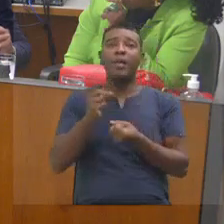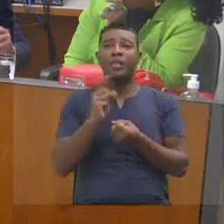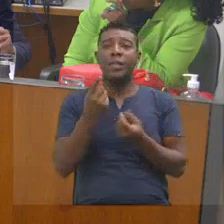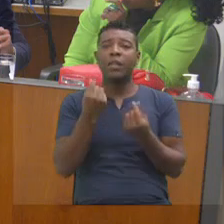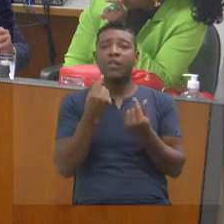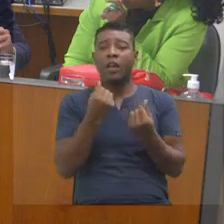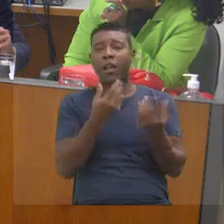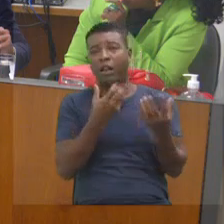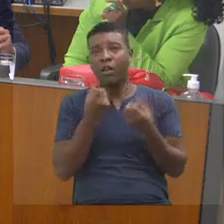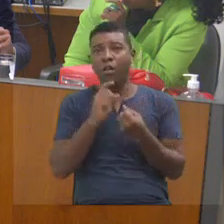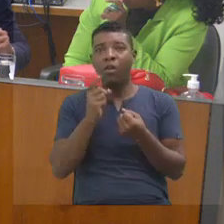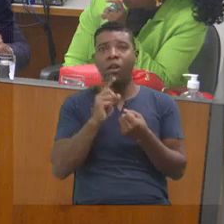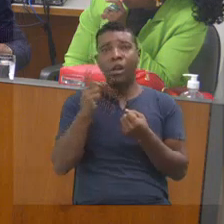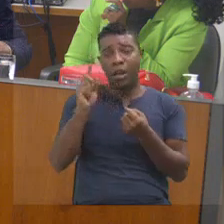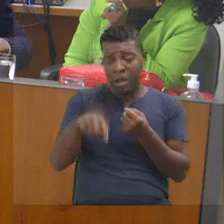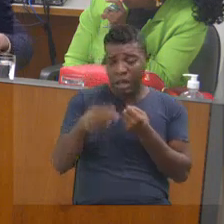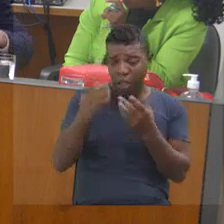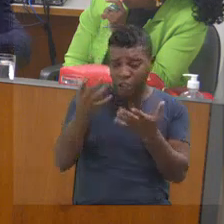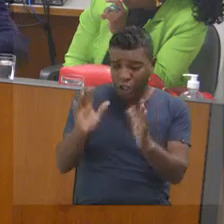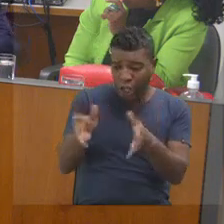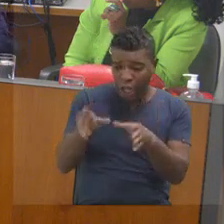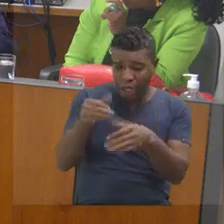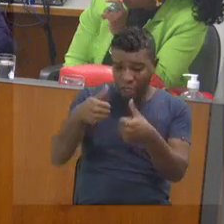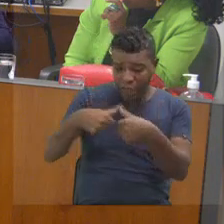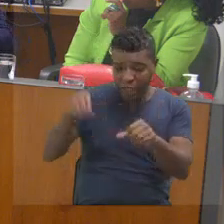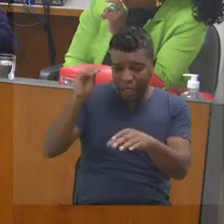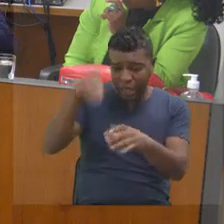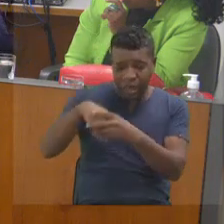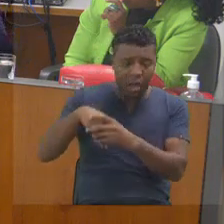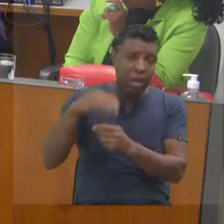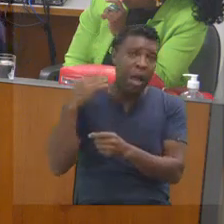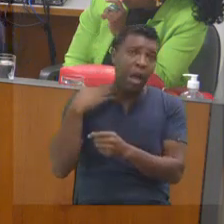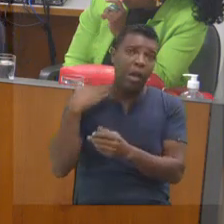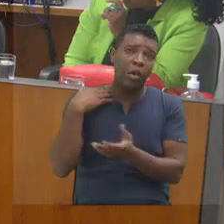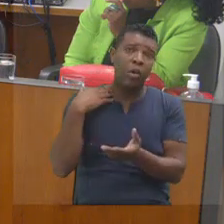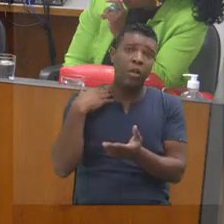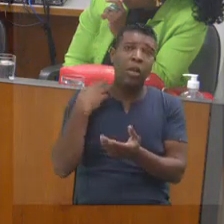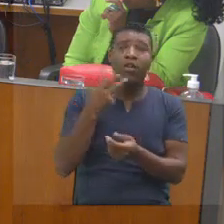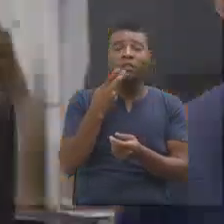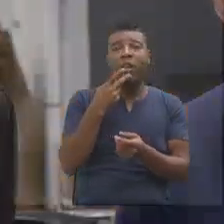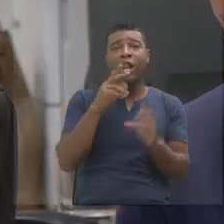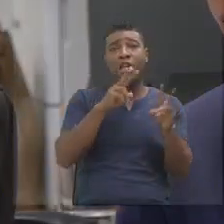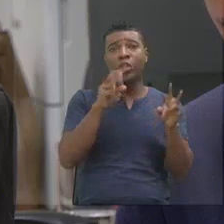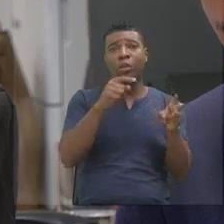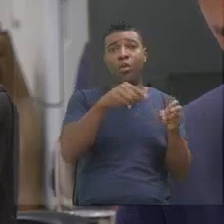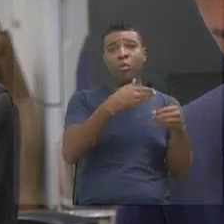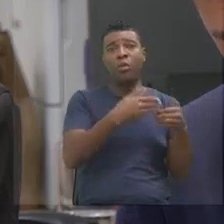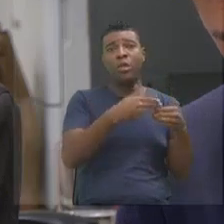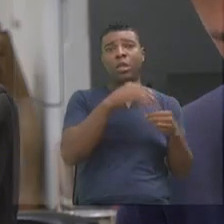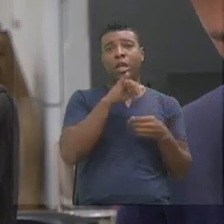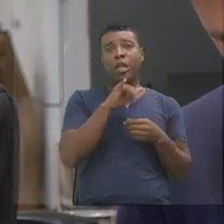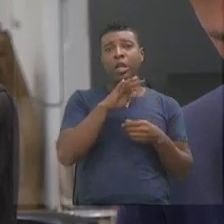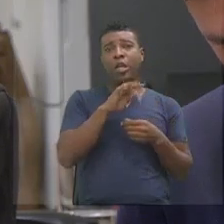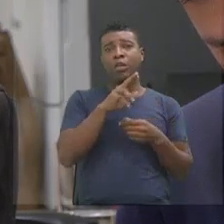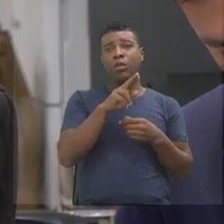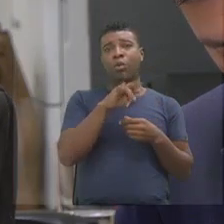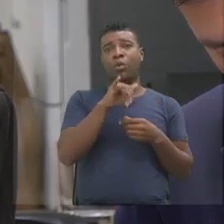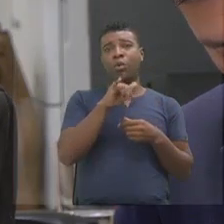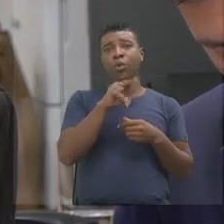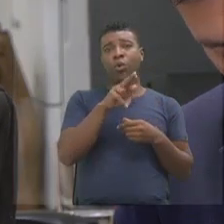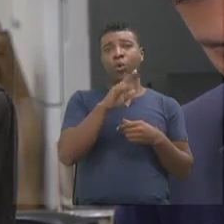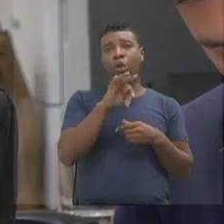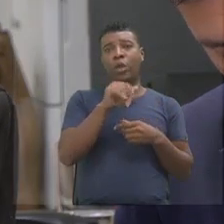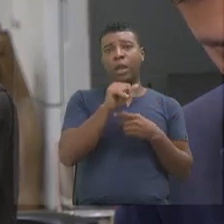já estão na conta no orçamento do estado aí eu dou um exemplo para terminar falei que do município de Ituiutaba junto com Senador Rodrigo